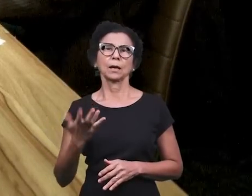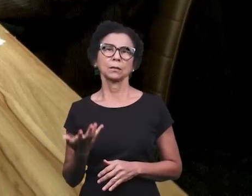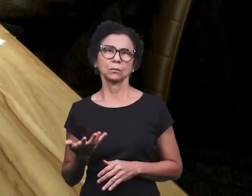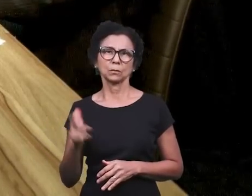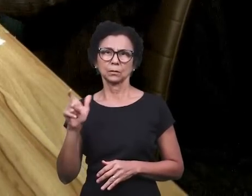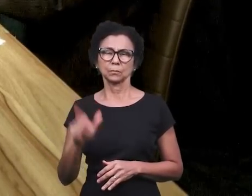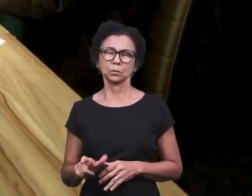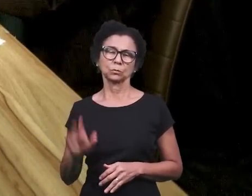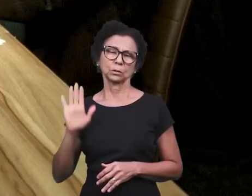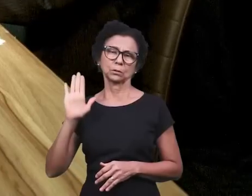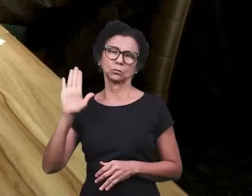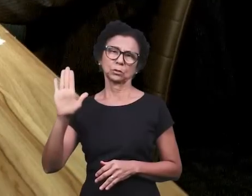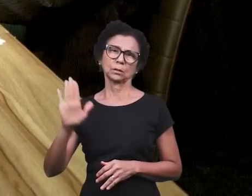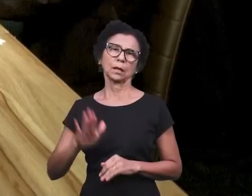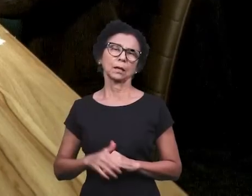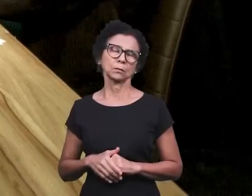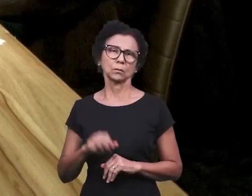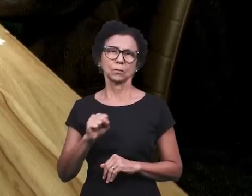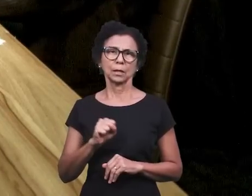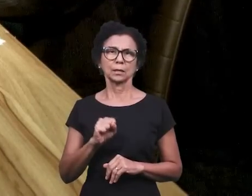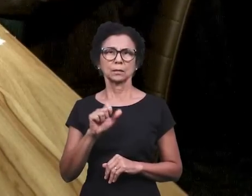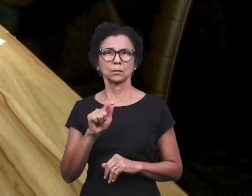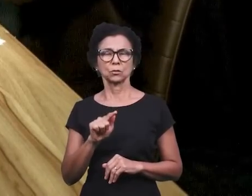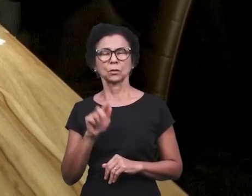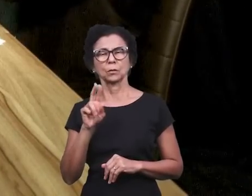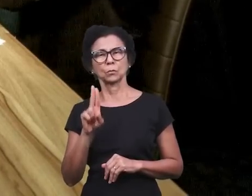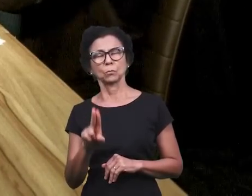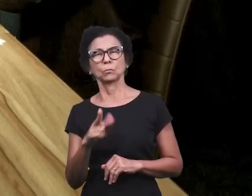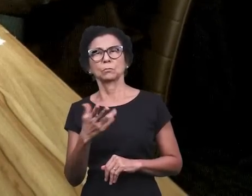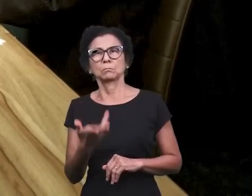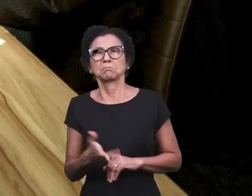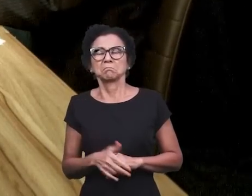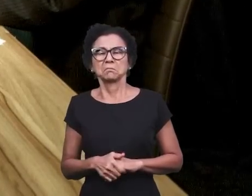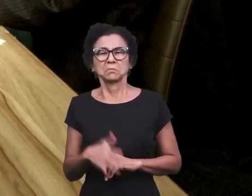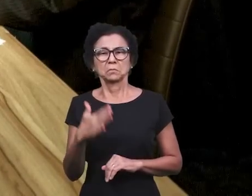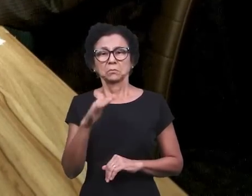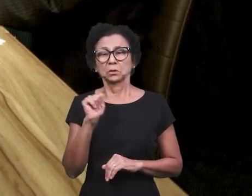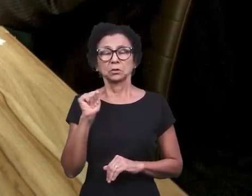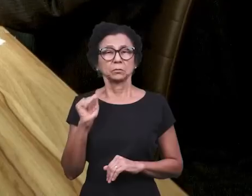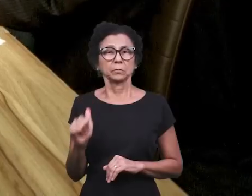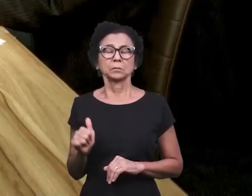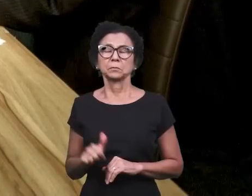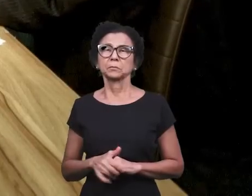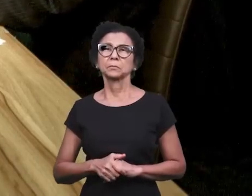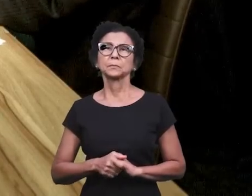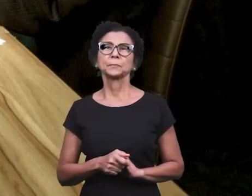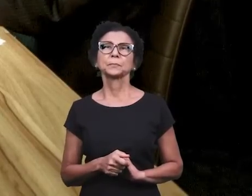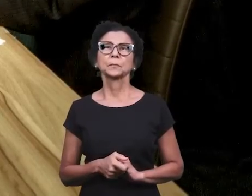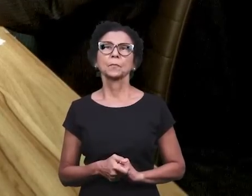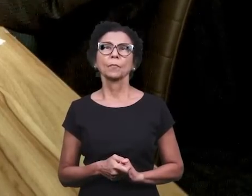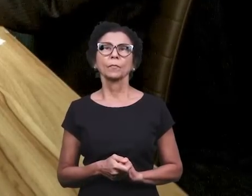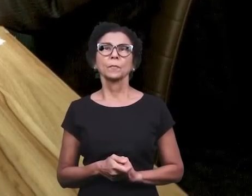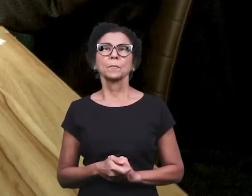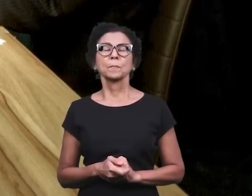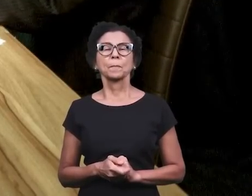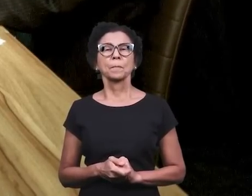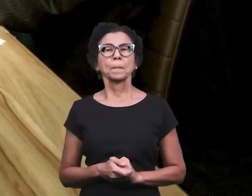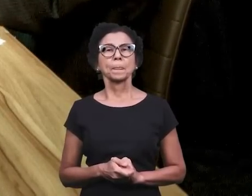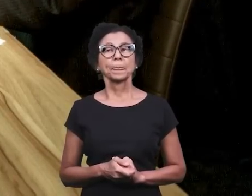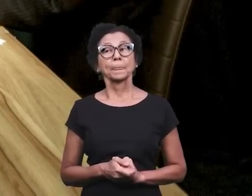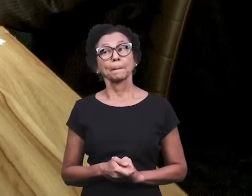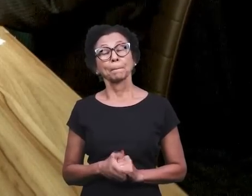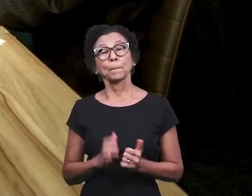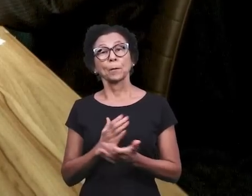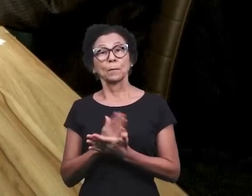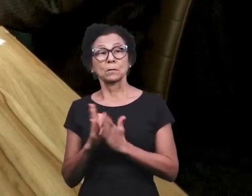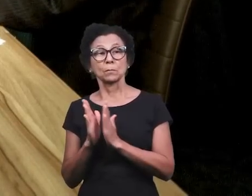para a CGU, estou sendo chamado, eu vou assumir a CGU, quando o Banco Central me chamar, eu decido. Então, nós em casa começamos a orar